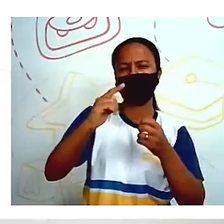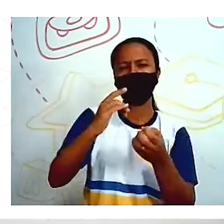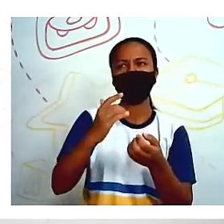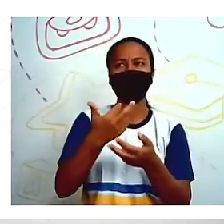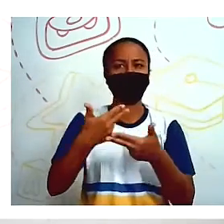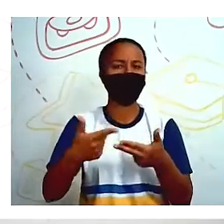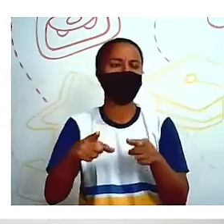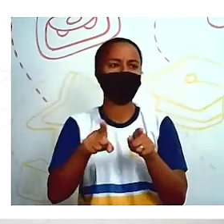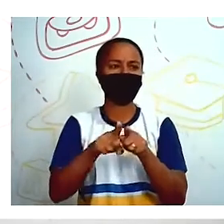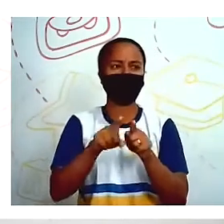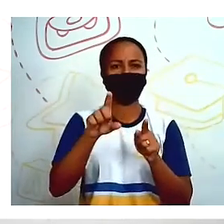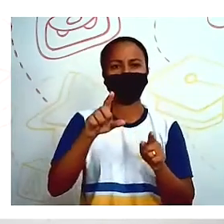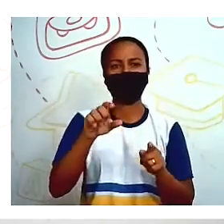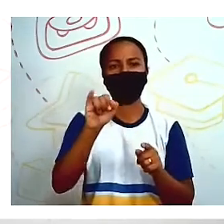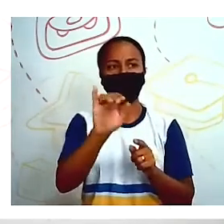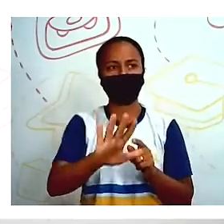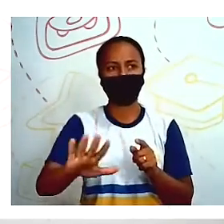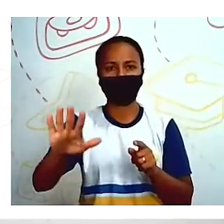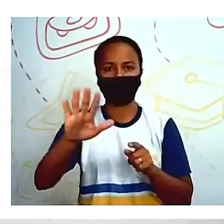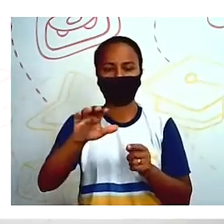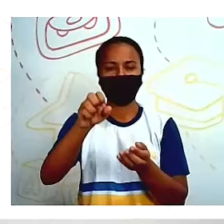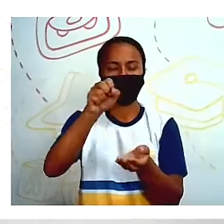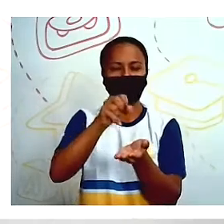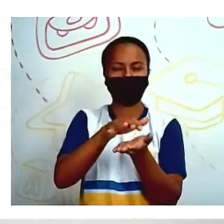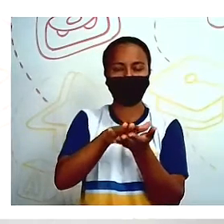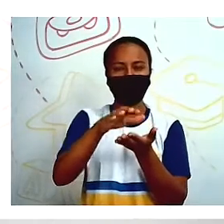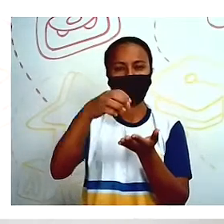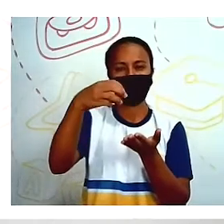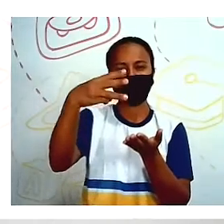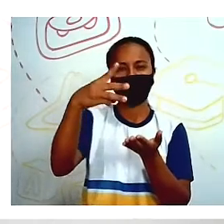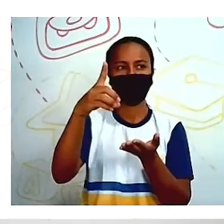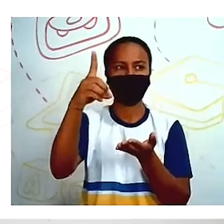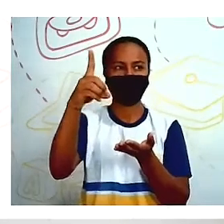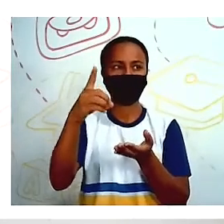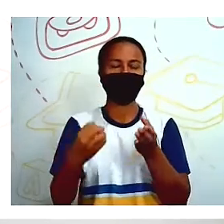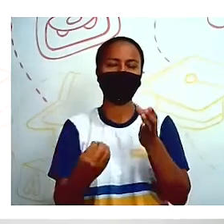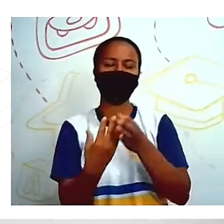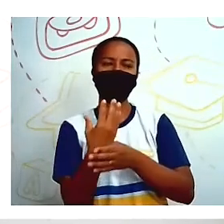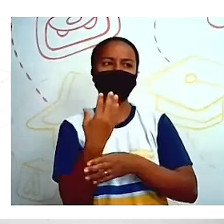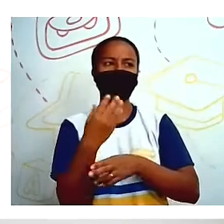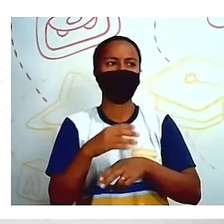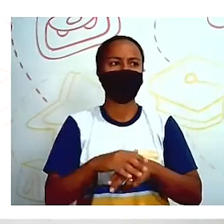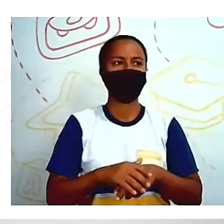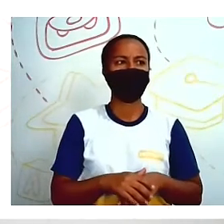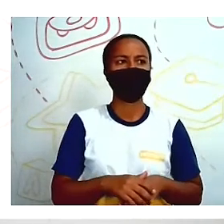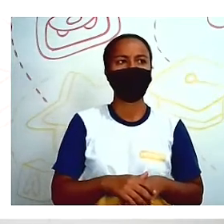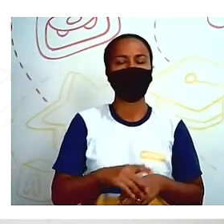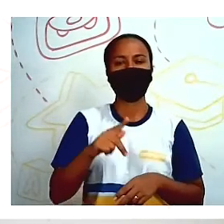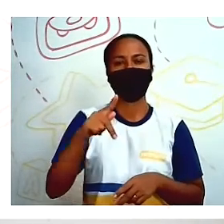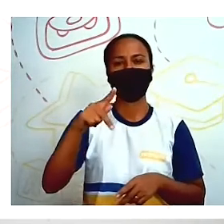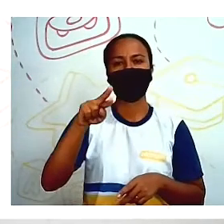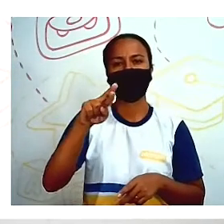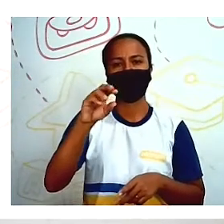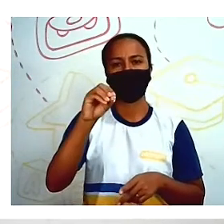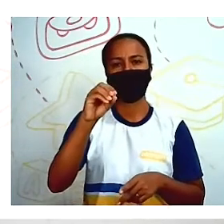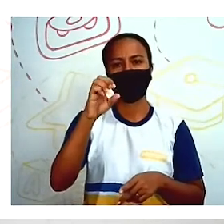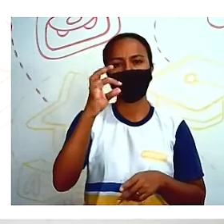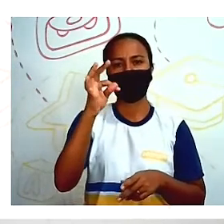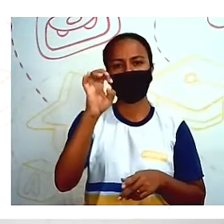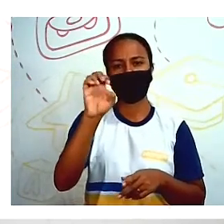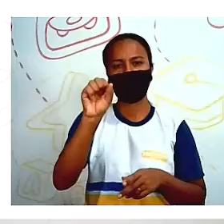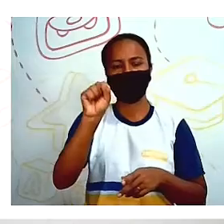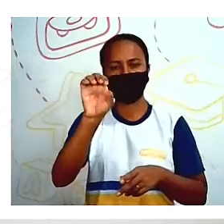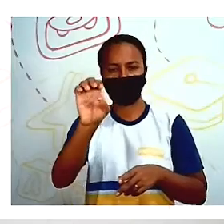aqui nós temos uma imagem de uma impressora 3D produzindo uma prótese médica que é utilizada pelos